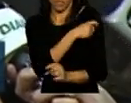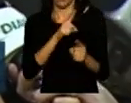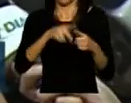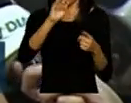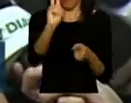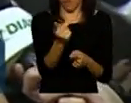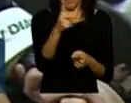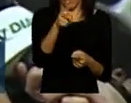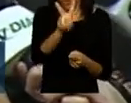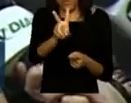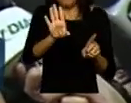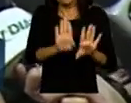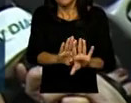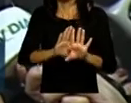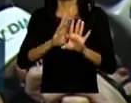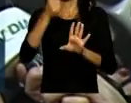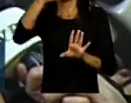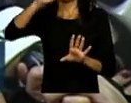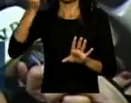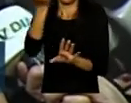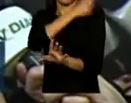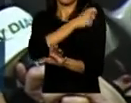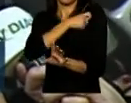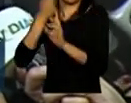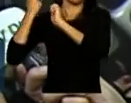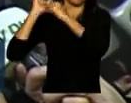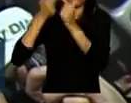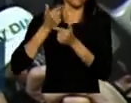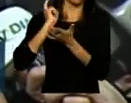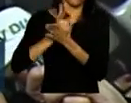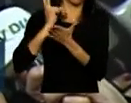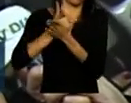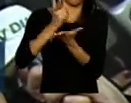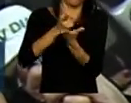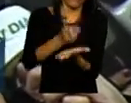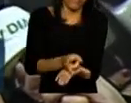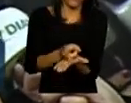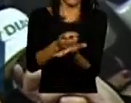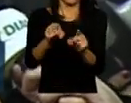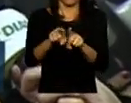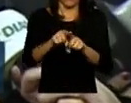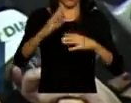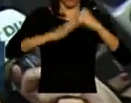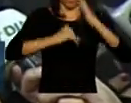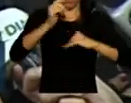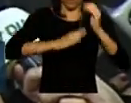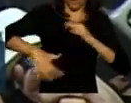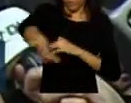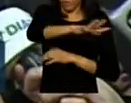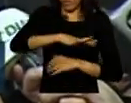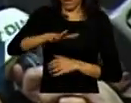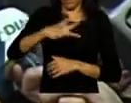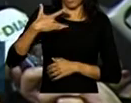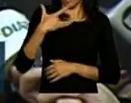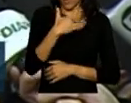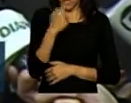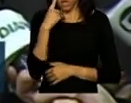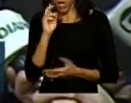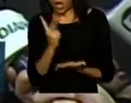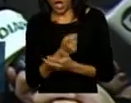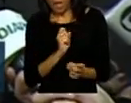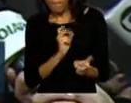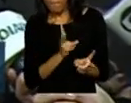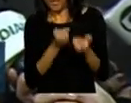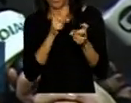HPV mas as vacinas tradicionais que nós temos no Sistema Único de Saúde e os profissionais de saúde a qualquer alerta de sinal ou